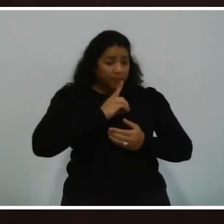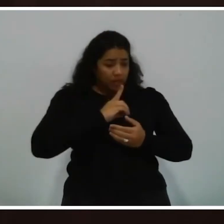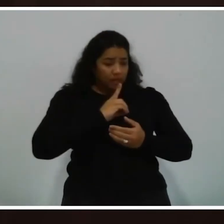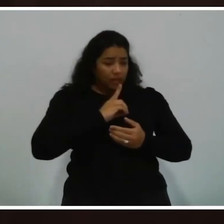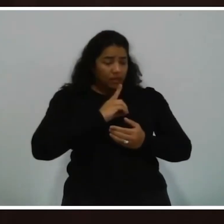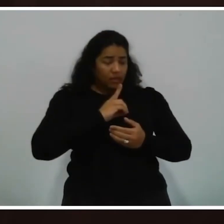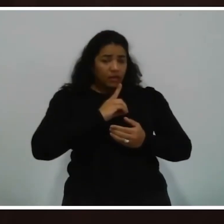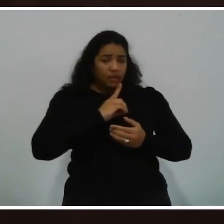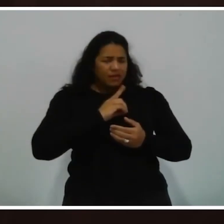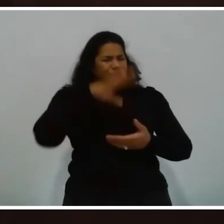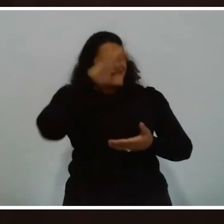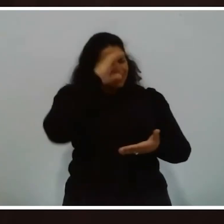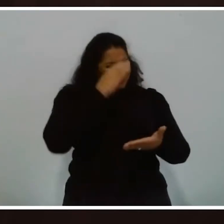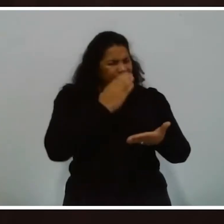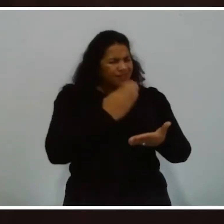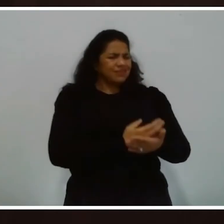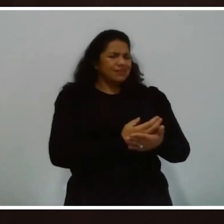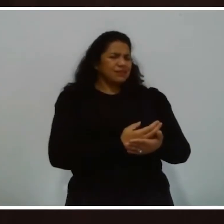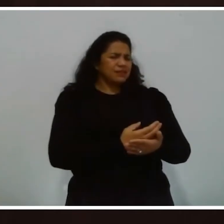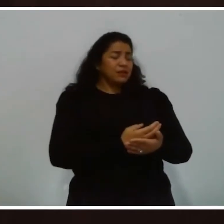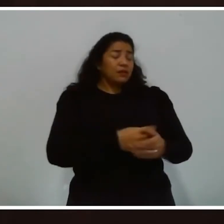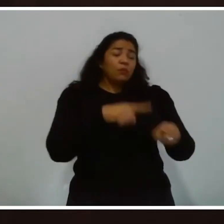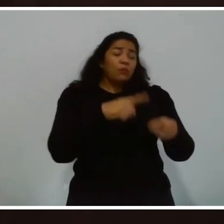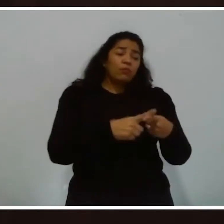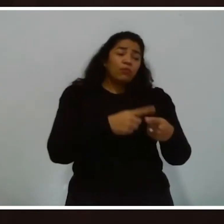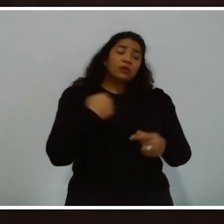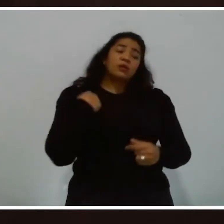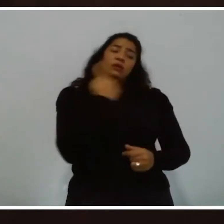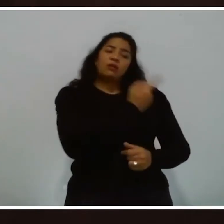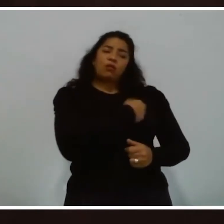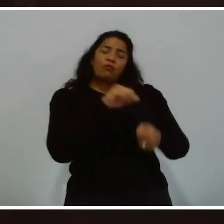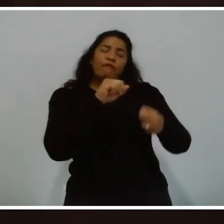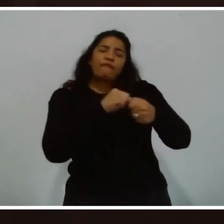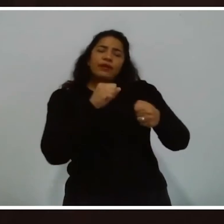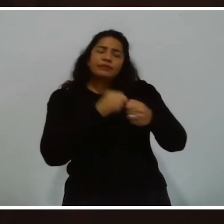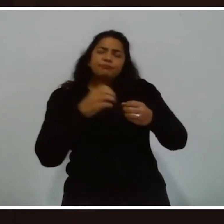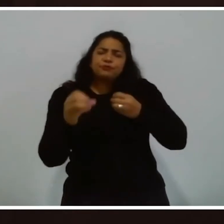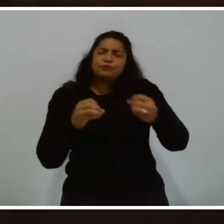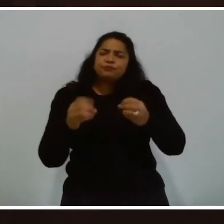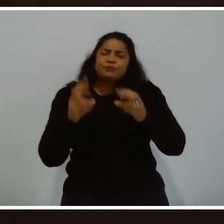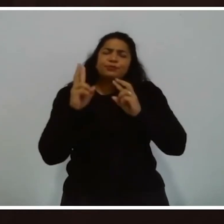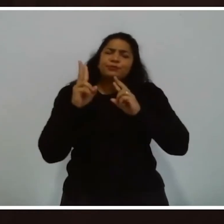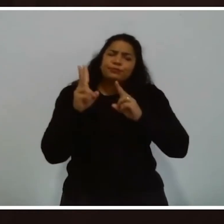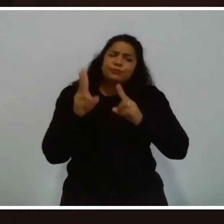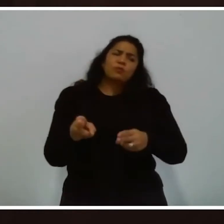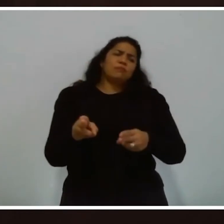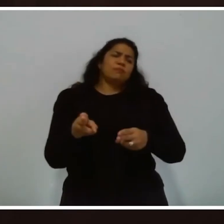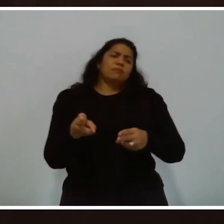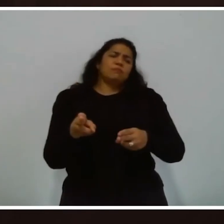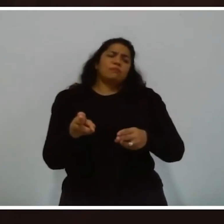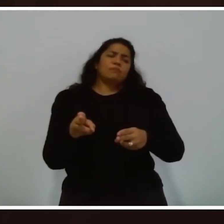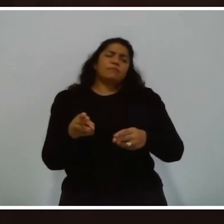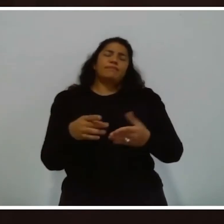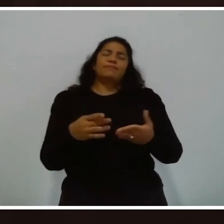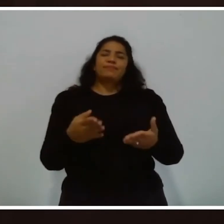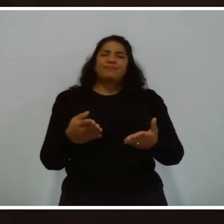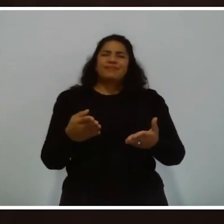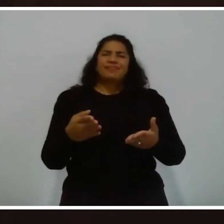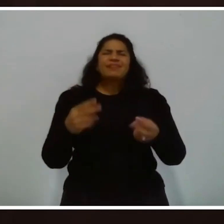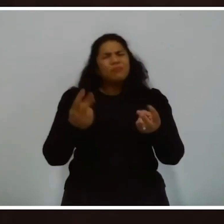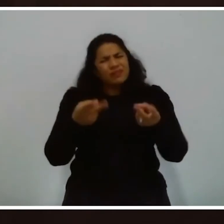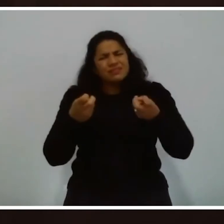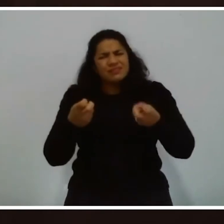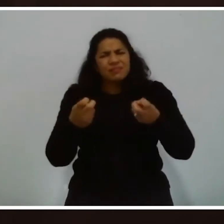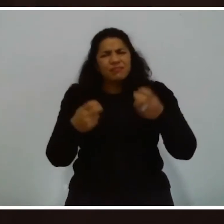por causa das mesmas obras. Olha só que coisa que a mente humana não consegue entender.